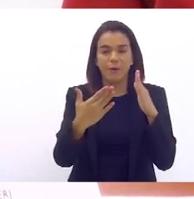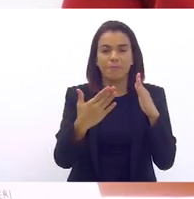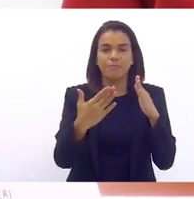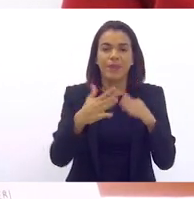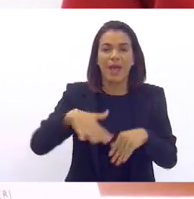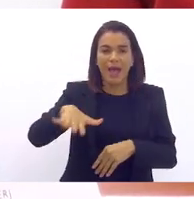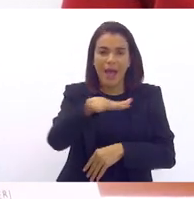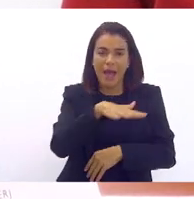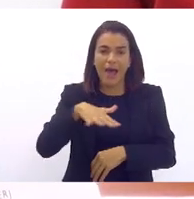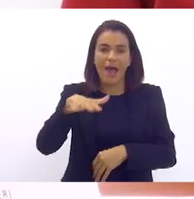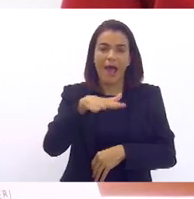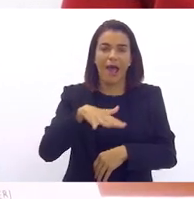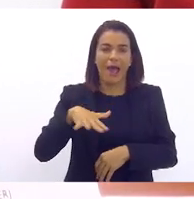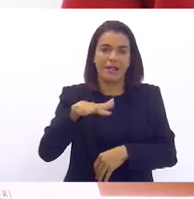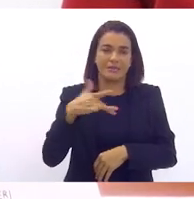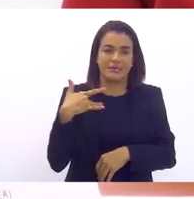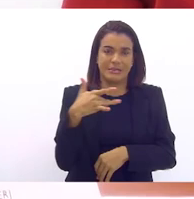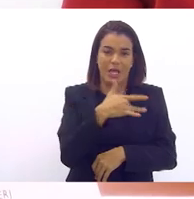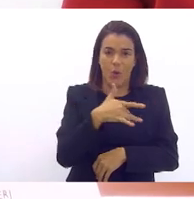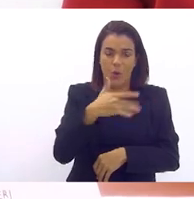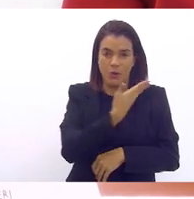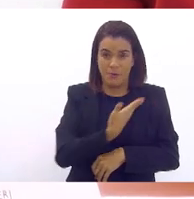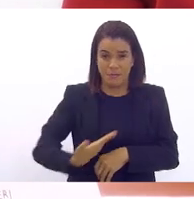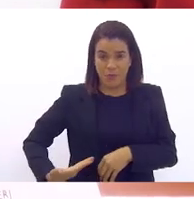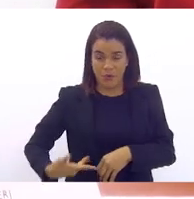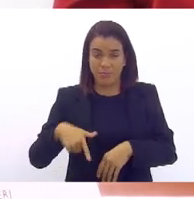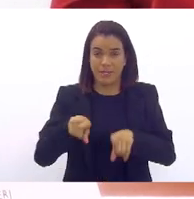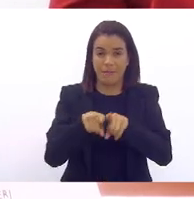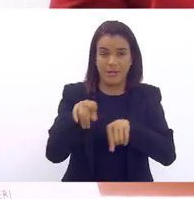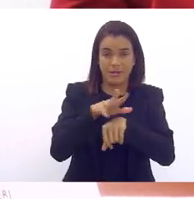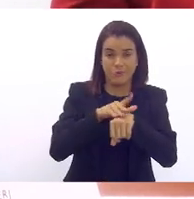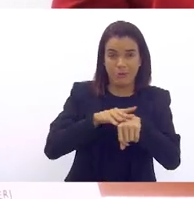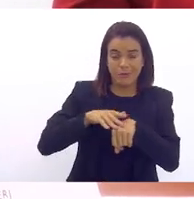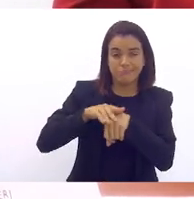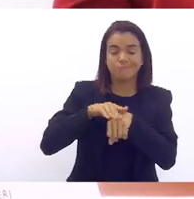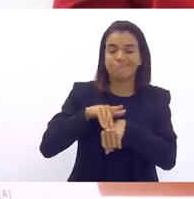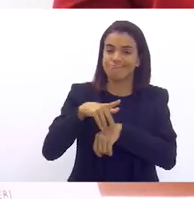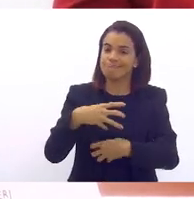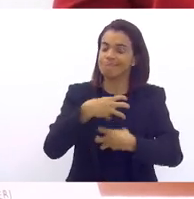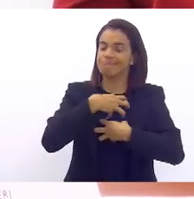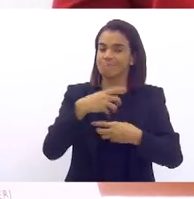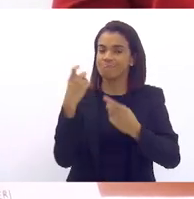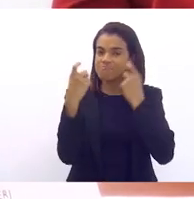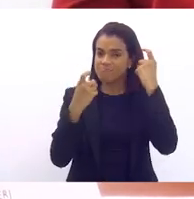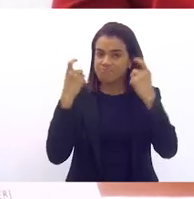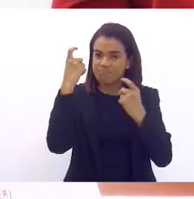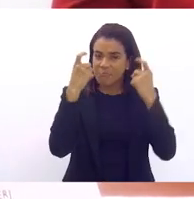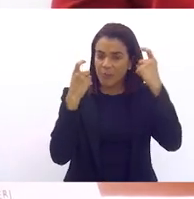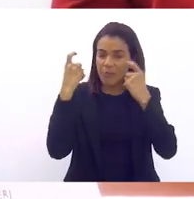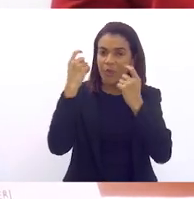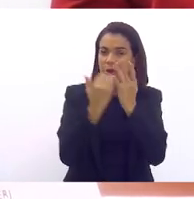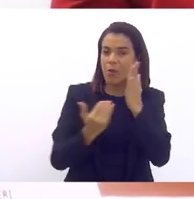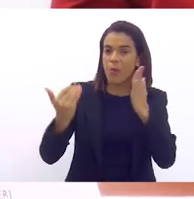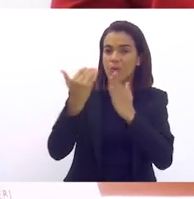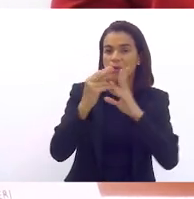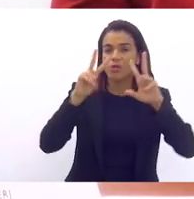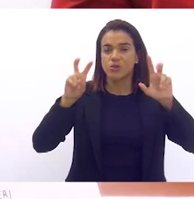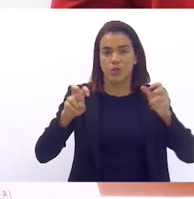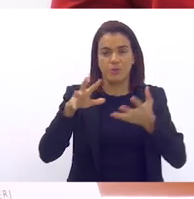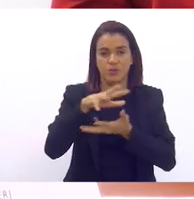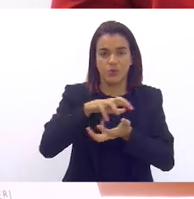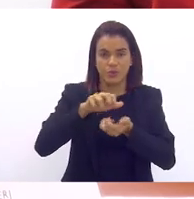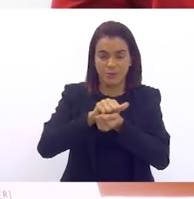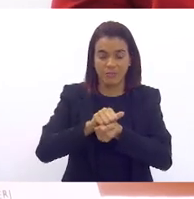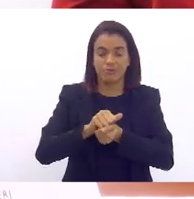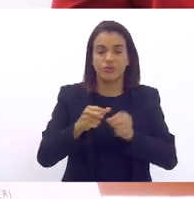sanitário nosso analisando a nossa carga de doenças traz uma preocupação muito grande com relação à sustentabilidade do